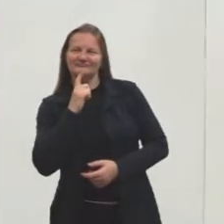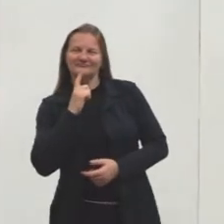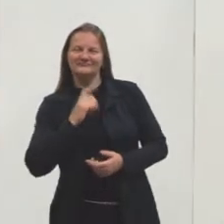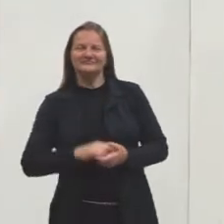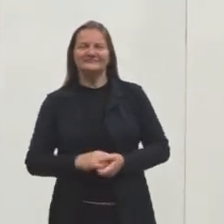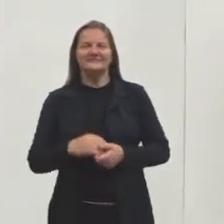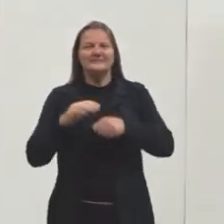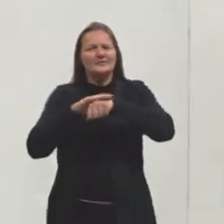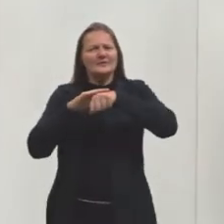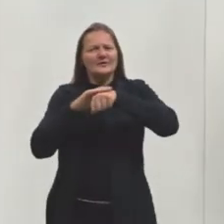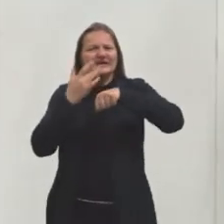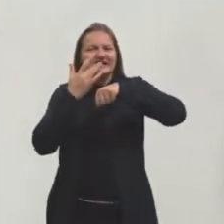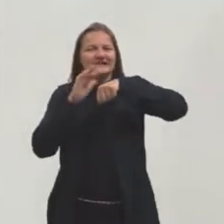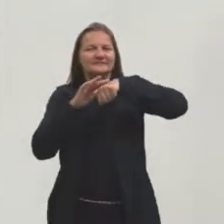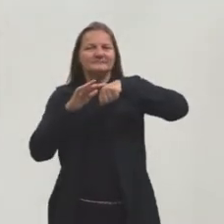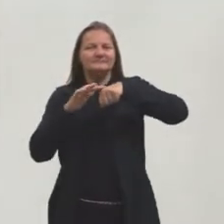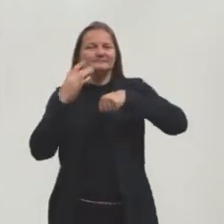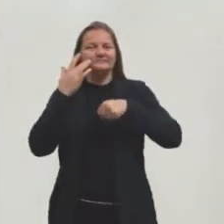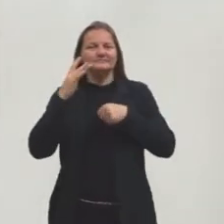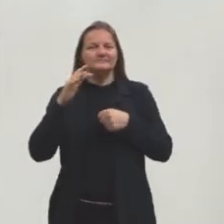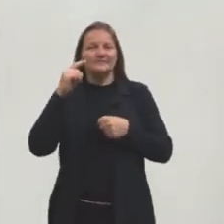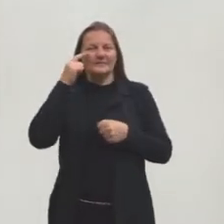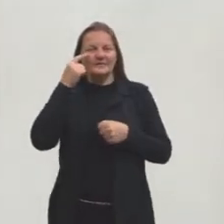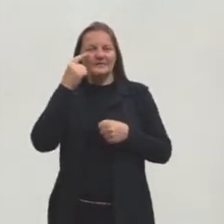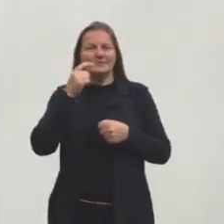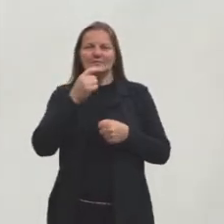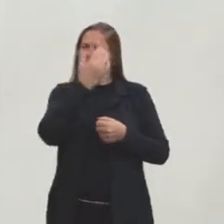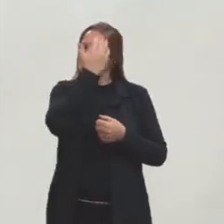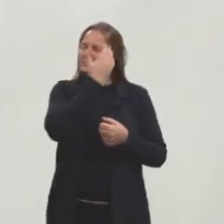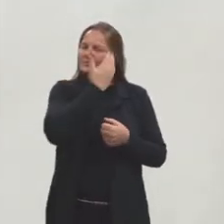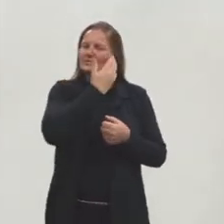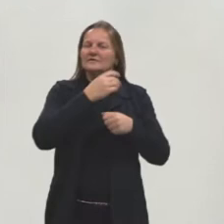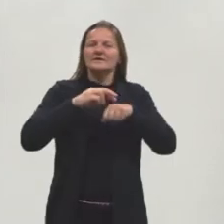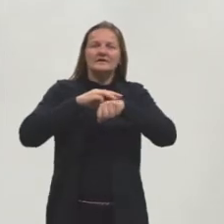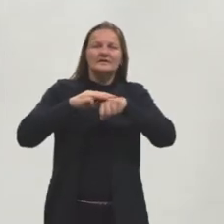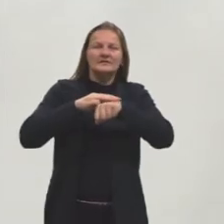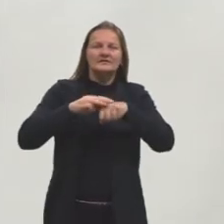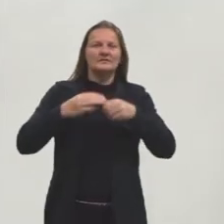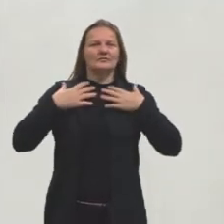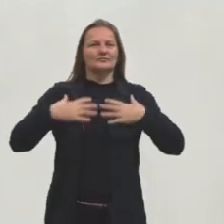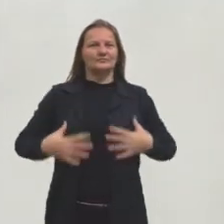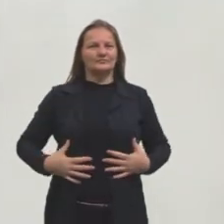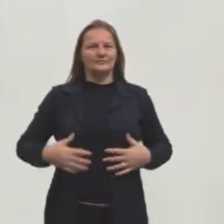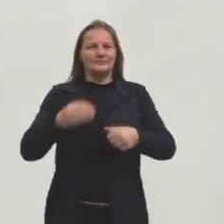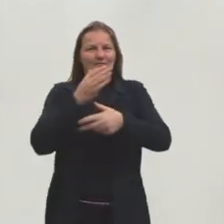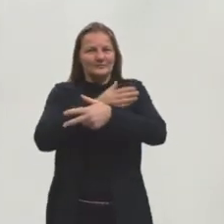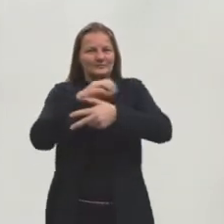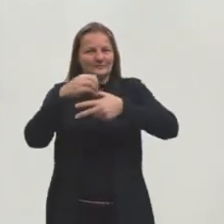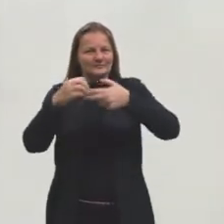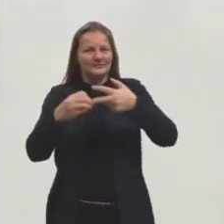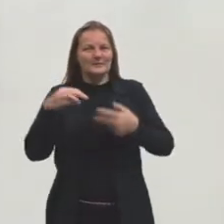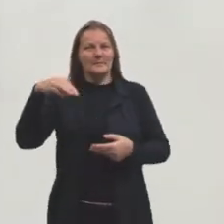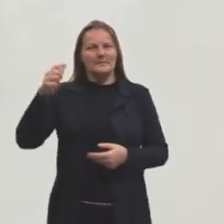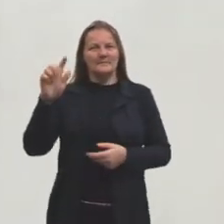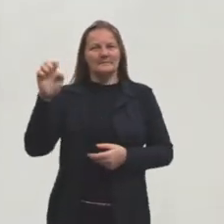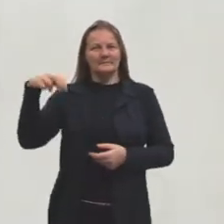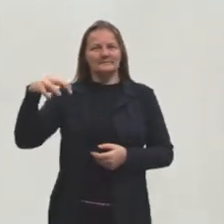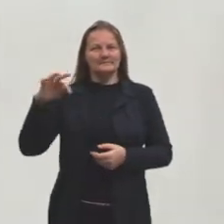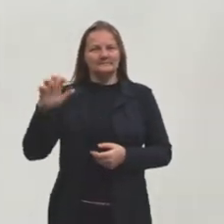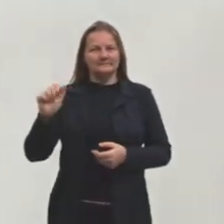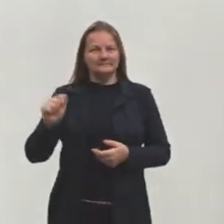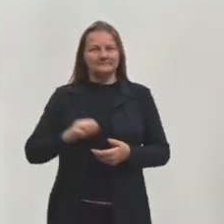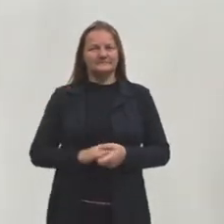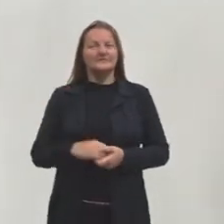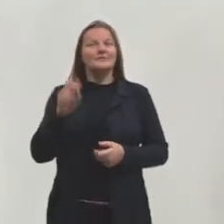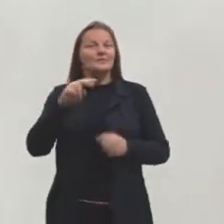sou uma mulher branca de pele clara cabelos e olhos castanhos Estou vestindo a camiseta do pré-enem na cor Magenta e